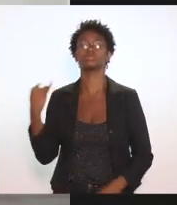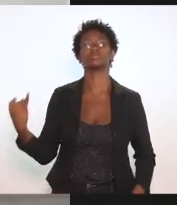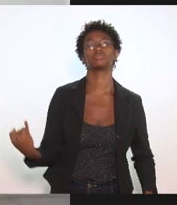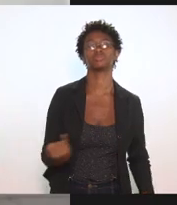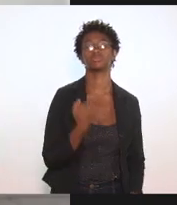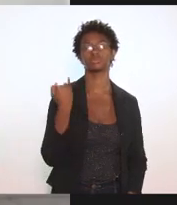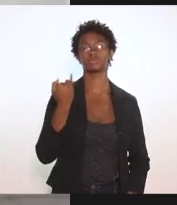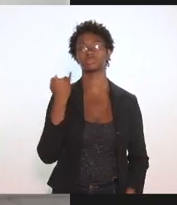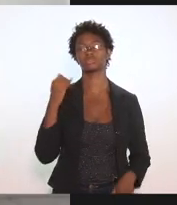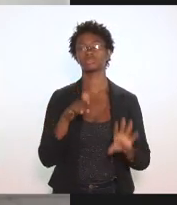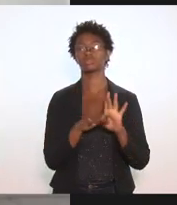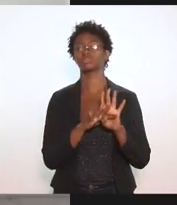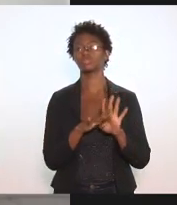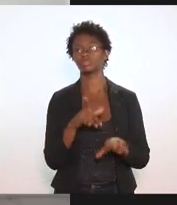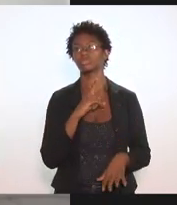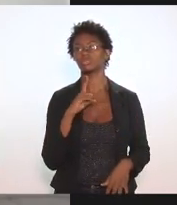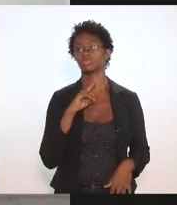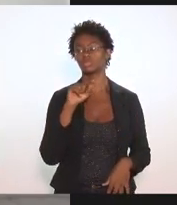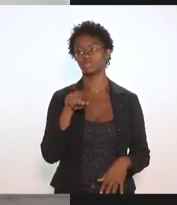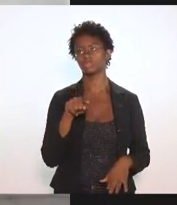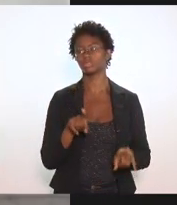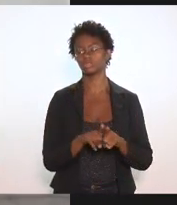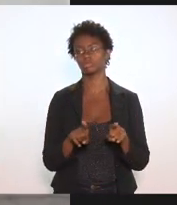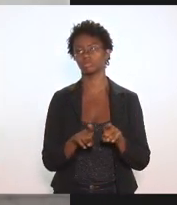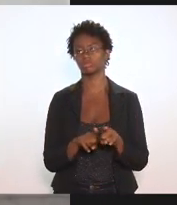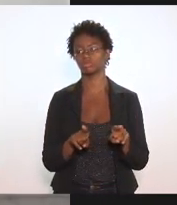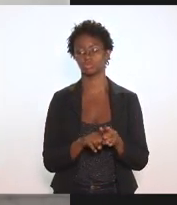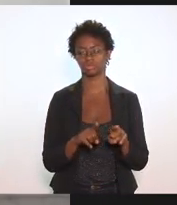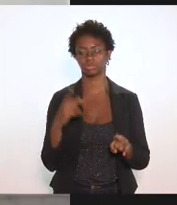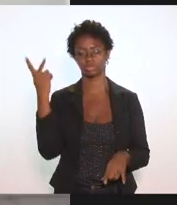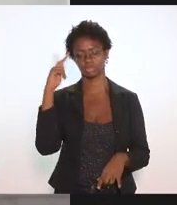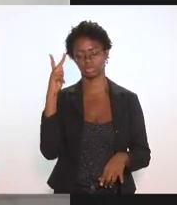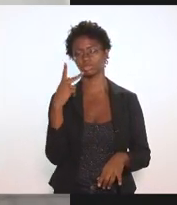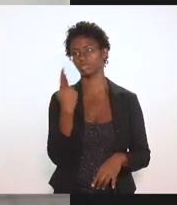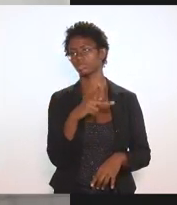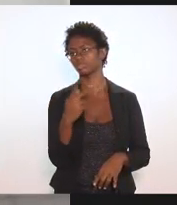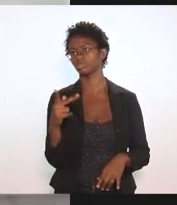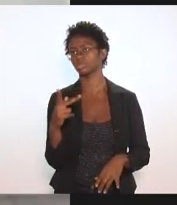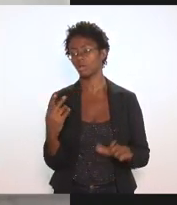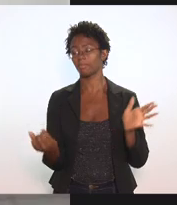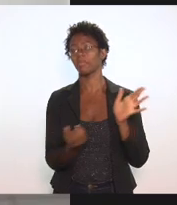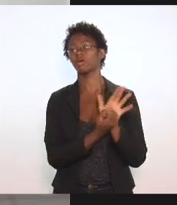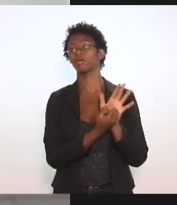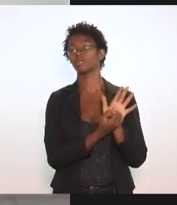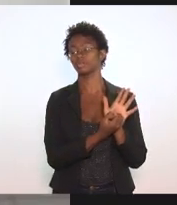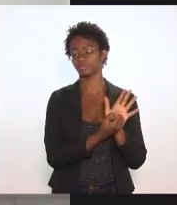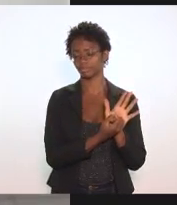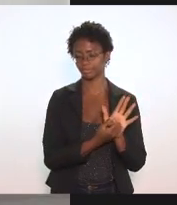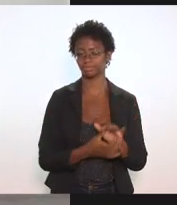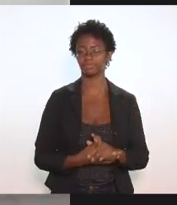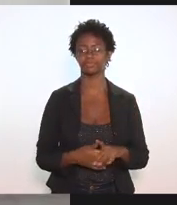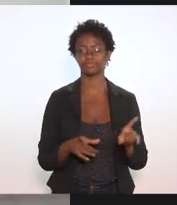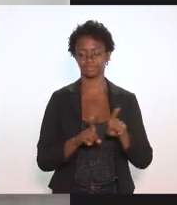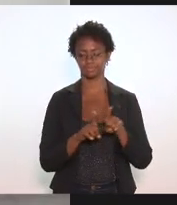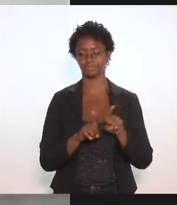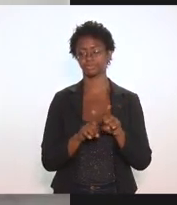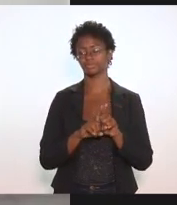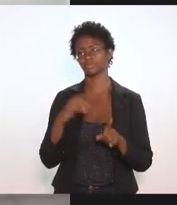que Duque de Caxias tenha esse elemento também na sua história marcada. E, claro, para além disso, a gente